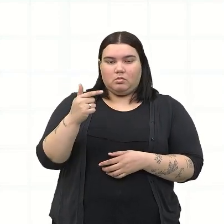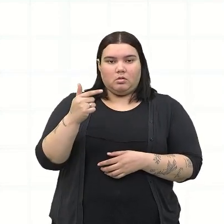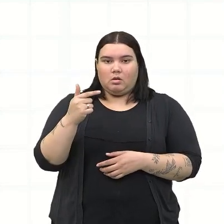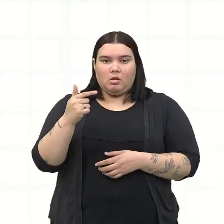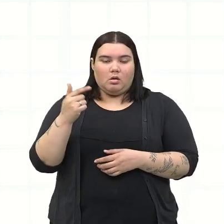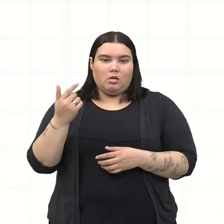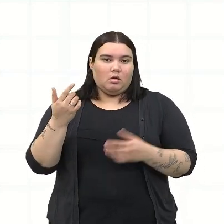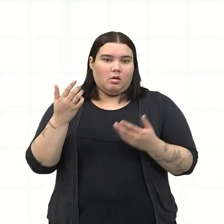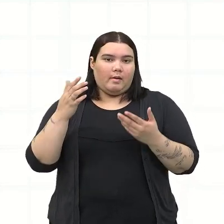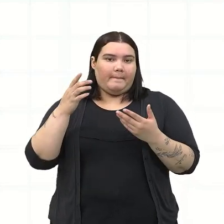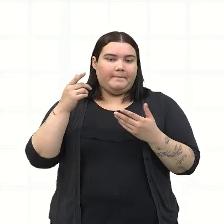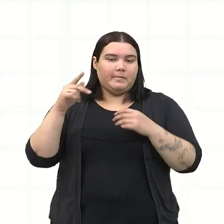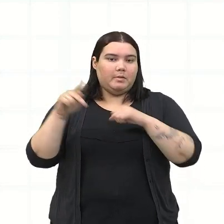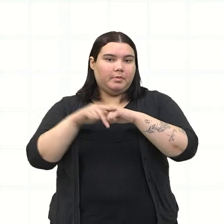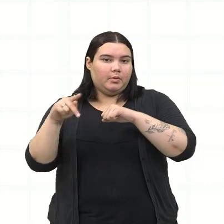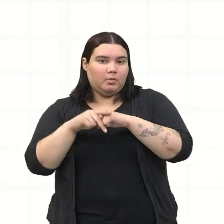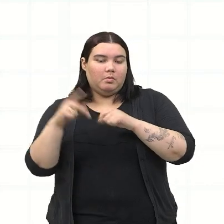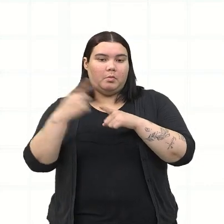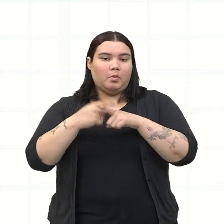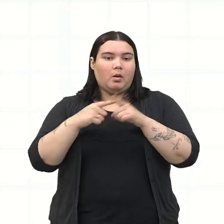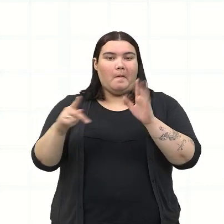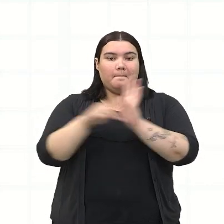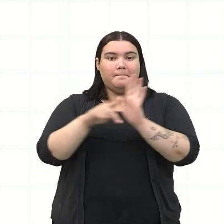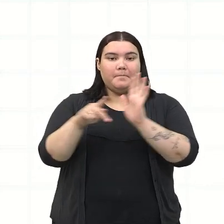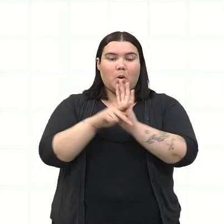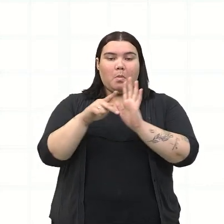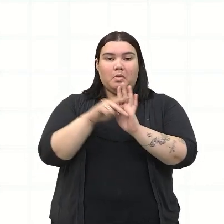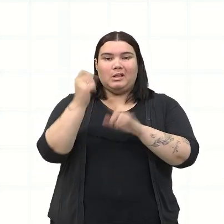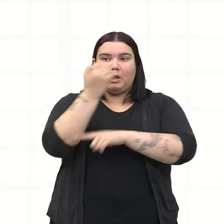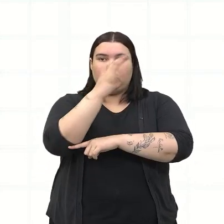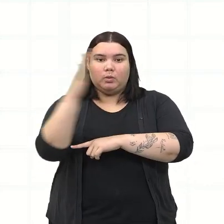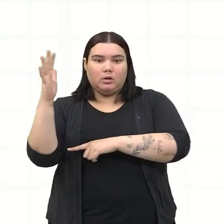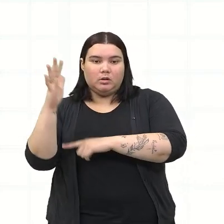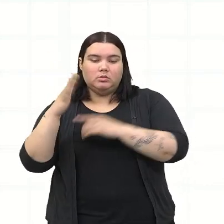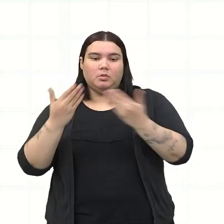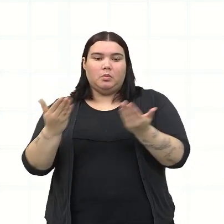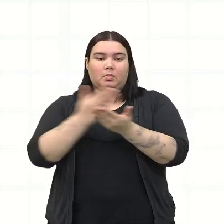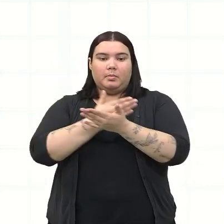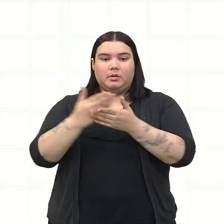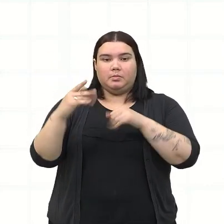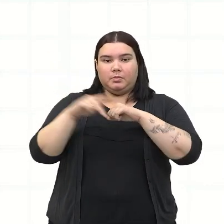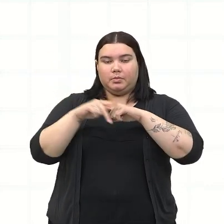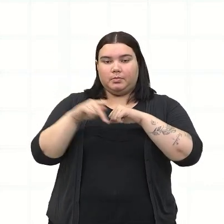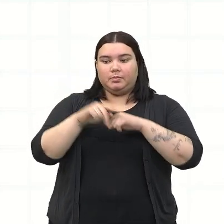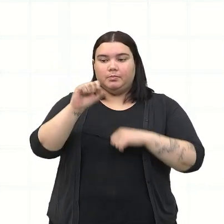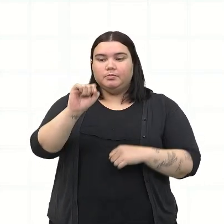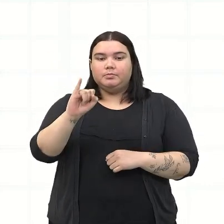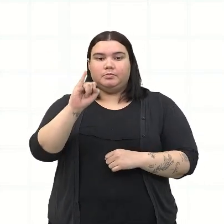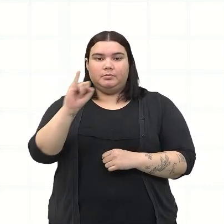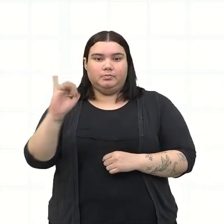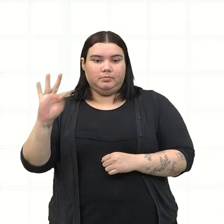da natureza. Mas aqui vai começar com o pronome, ó. It,